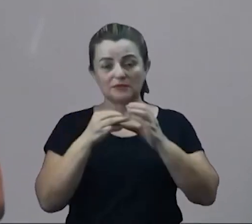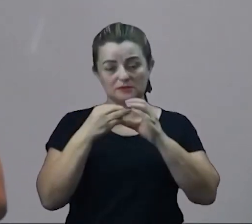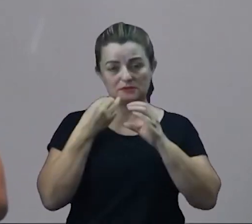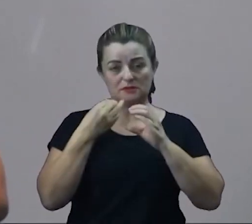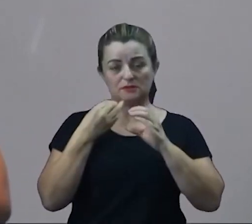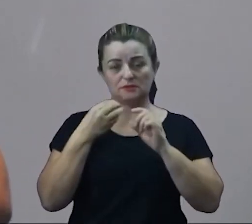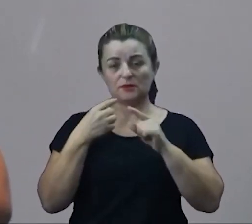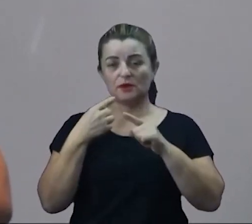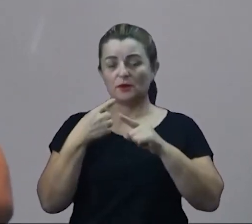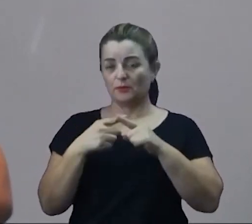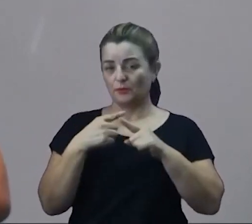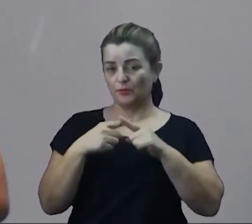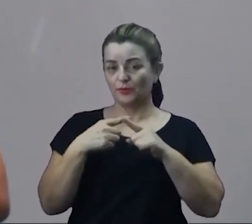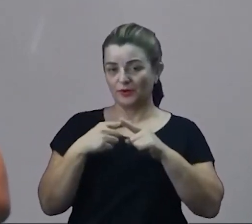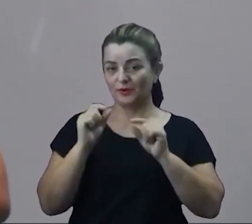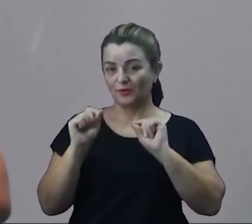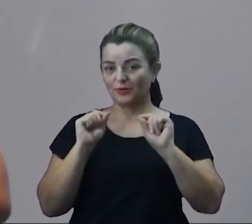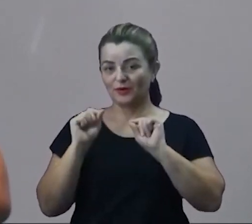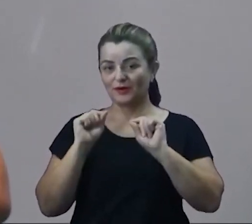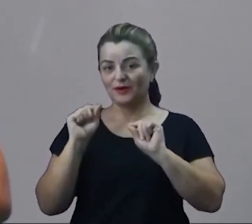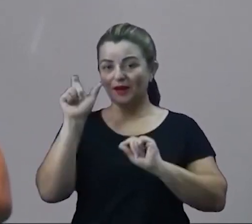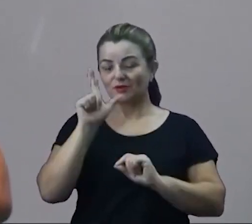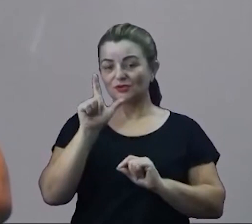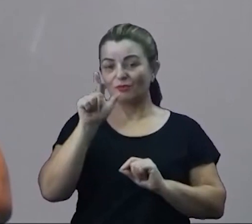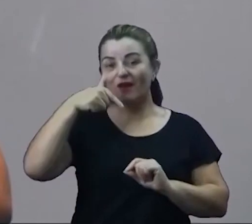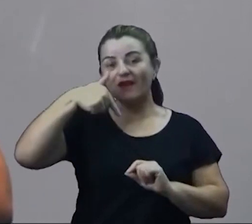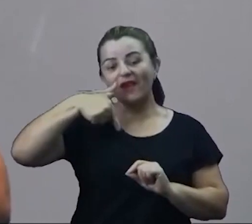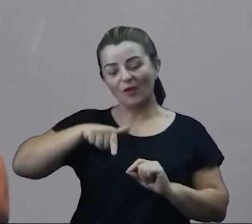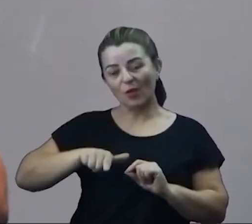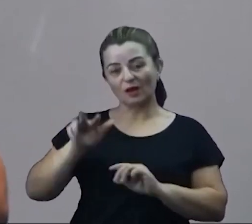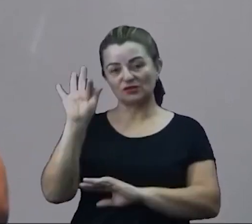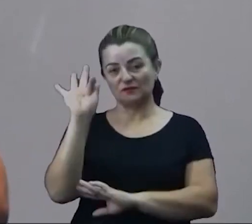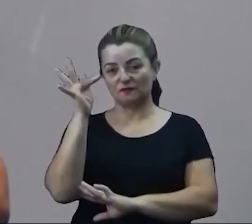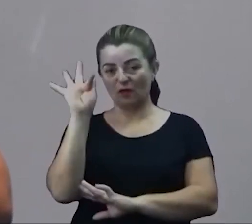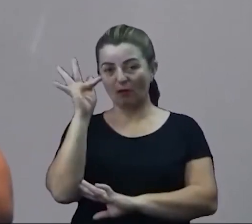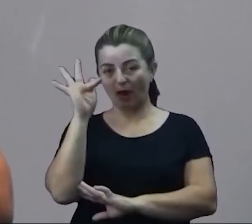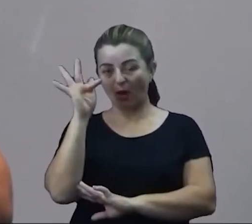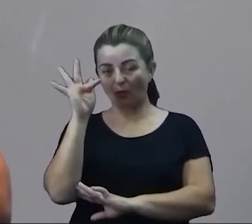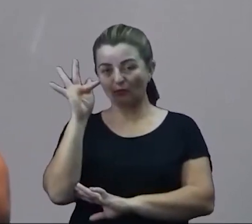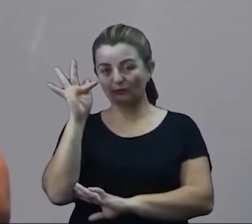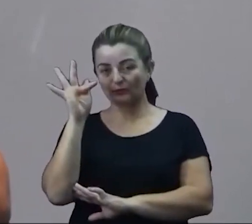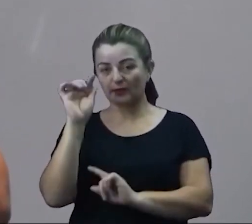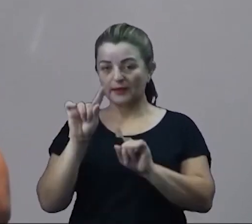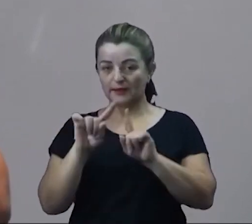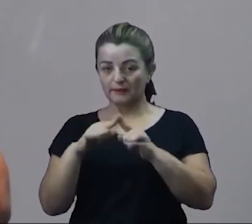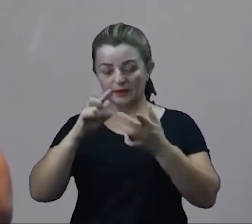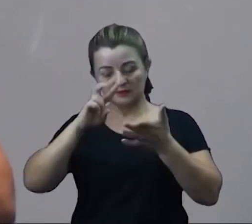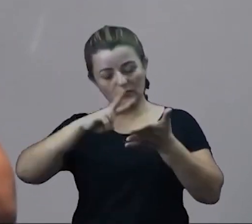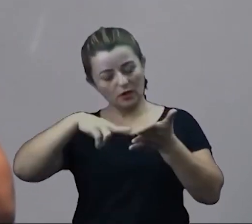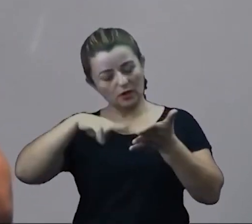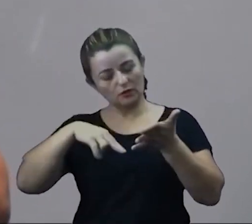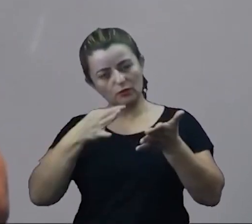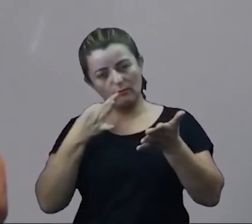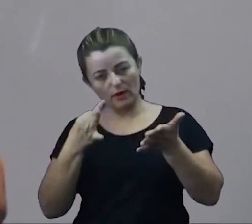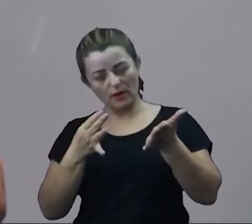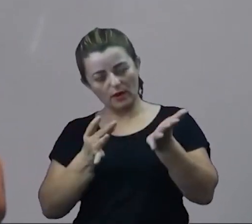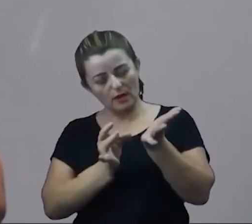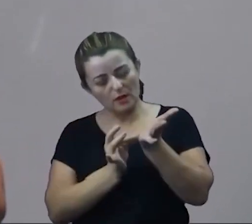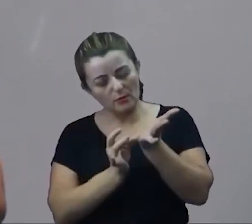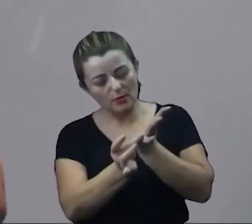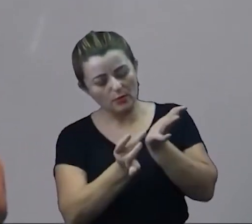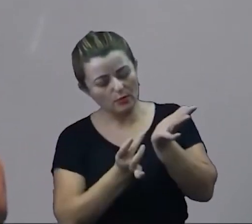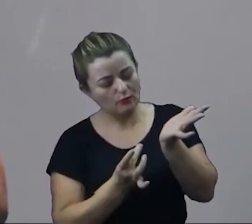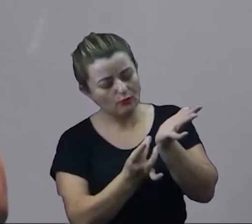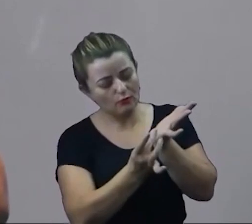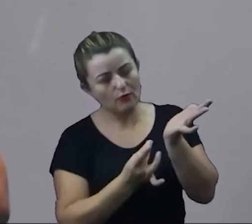transmitida, posto que é fruto de uma linguagem formal, mas com uma leitura bem feita, marcando as palavras que